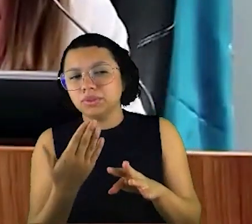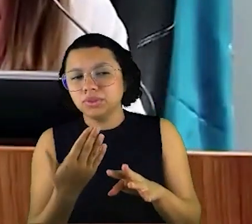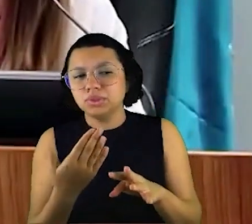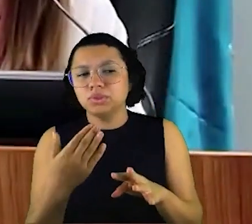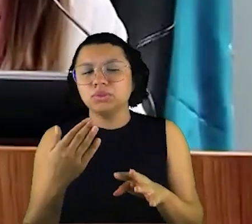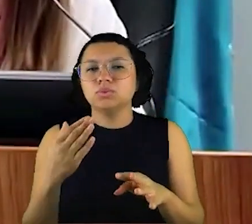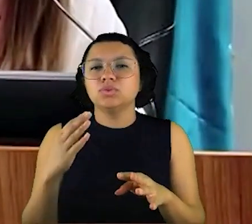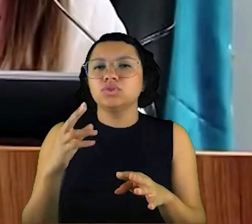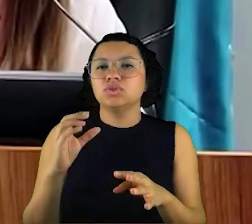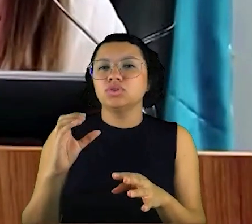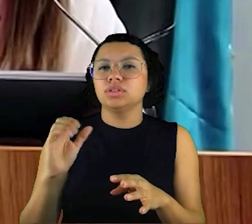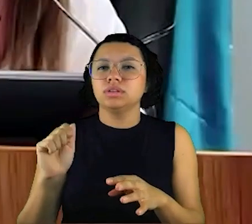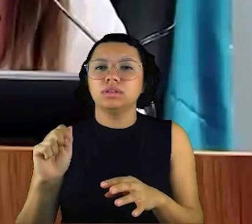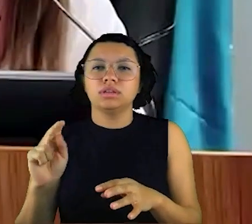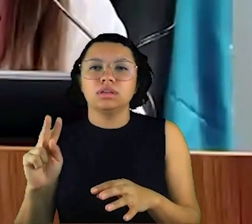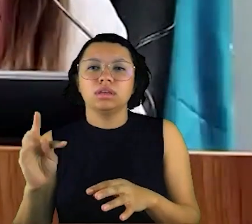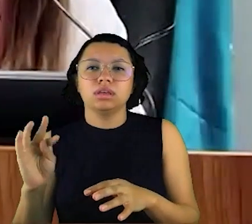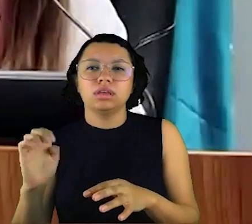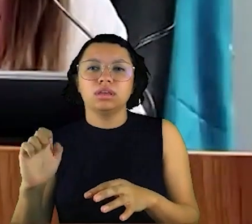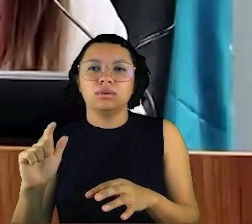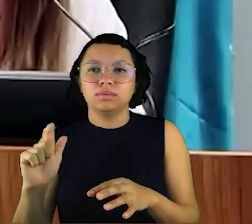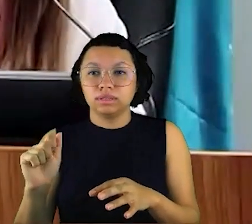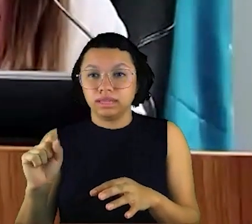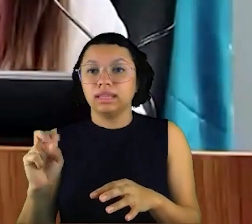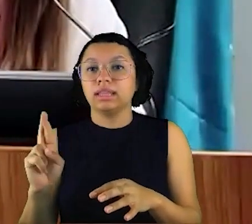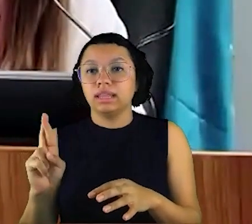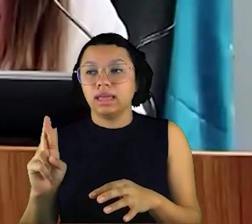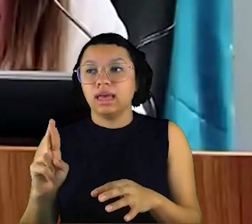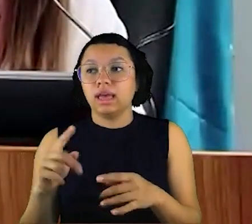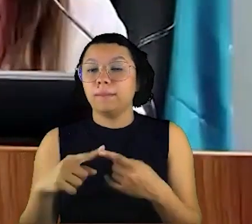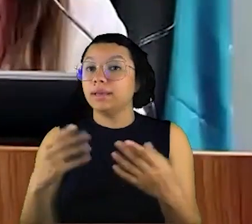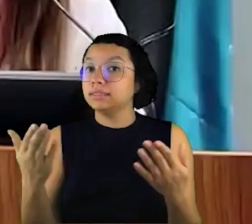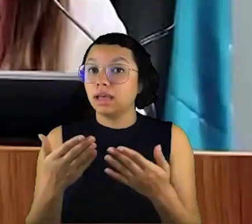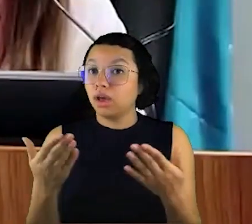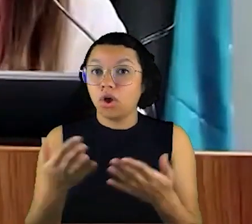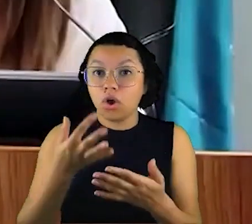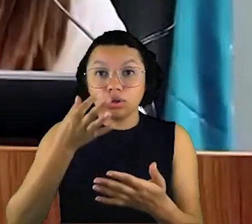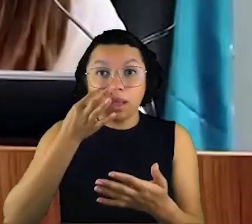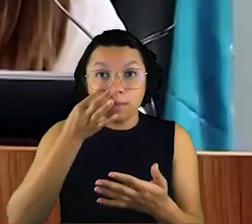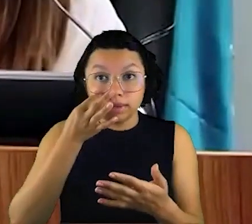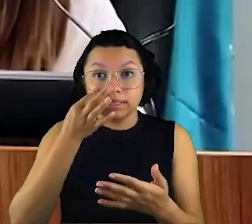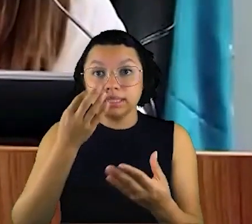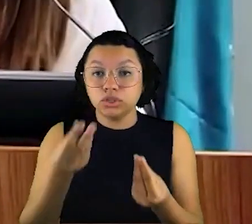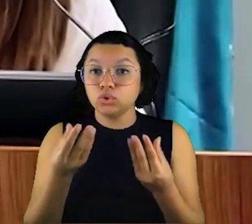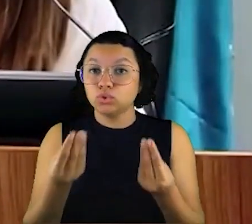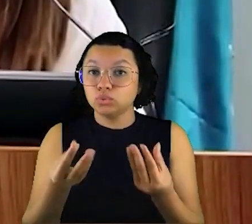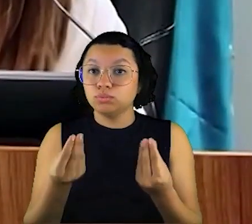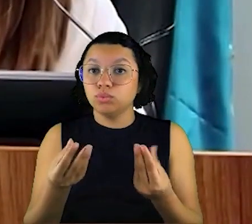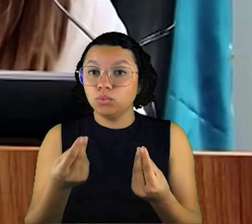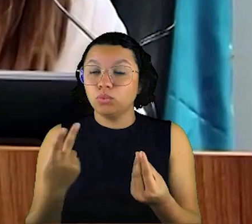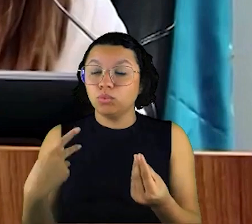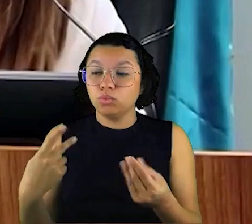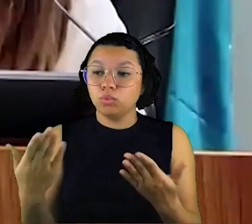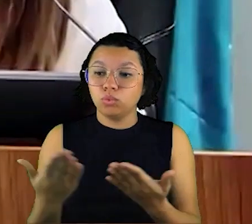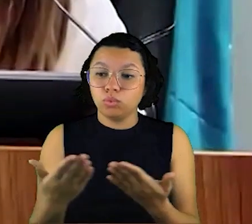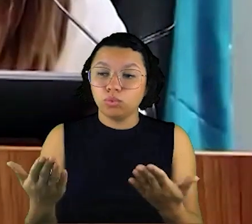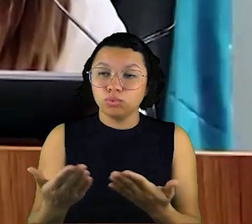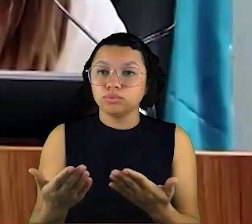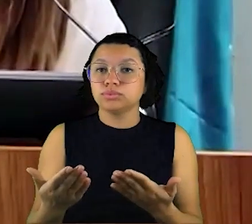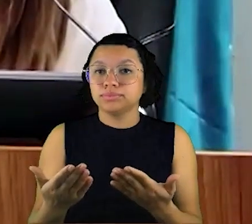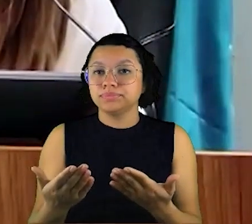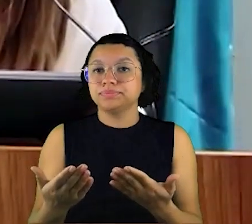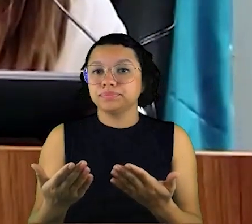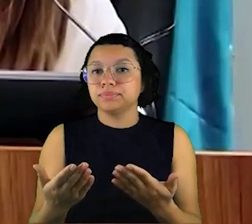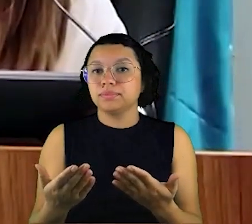pedido de medida cautelar fiscal, isso é algo que está muito mais presente nos dias